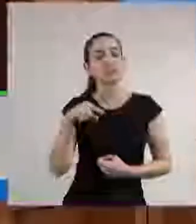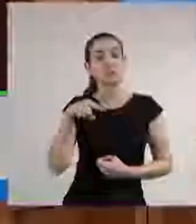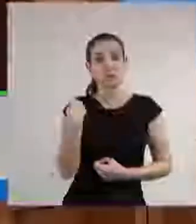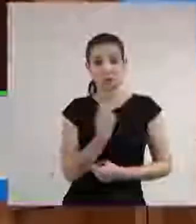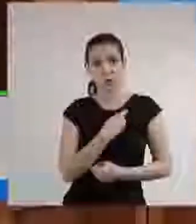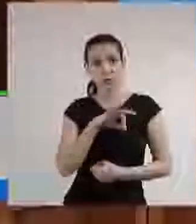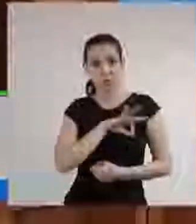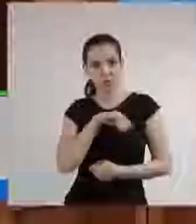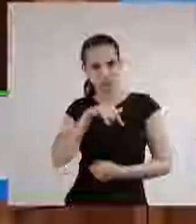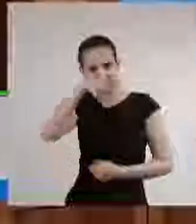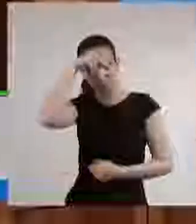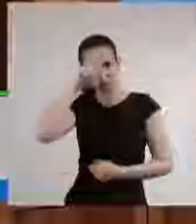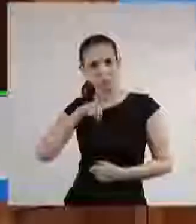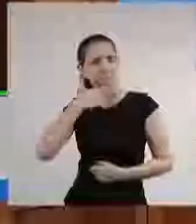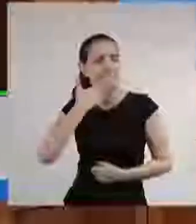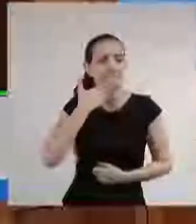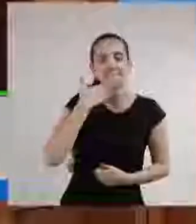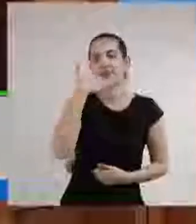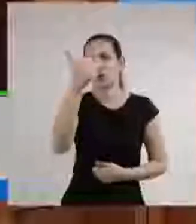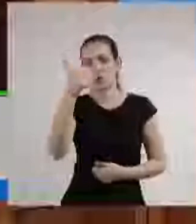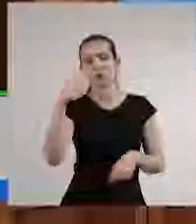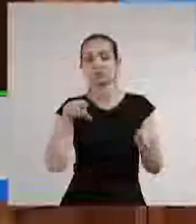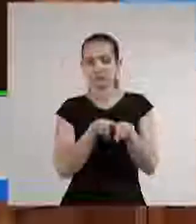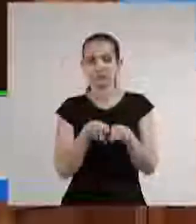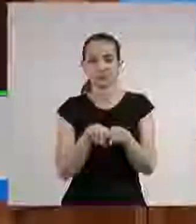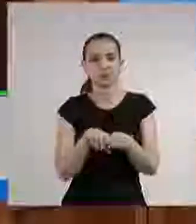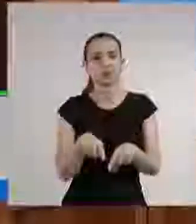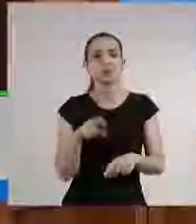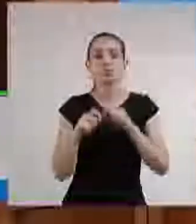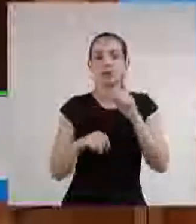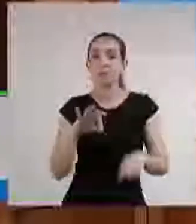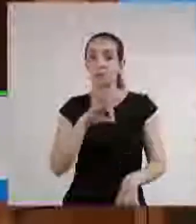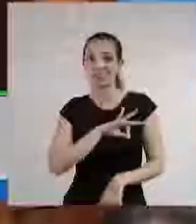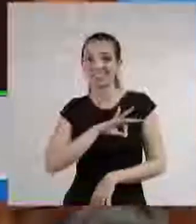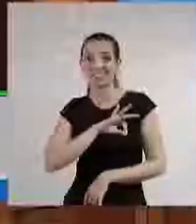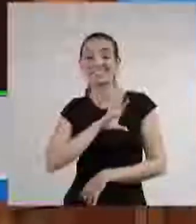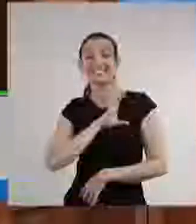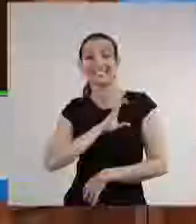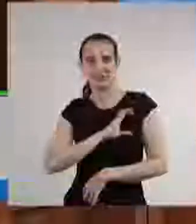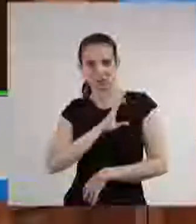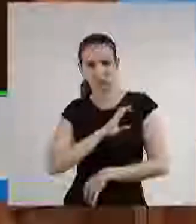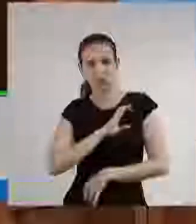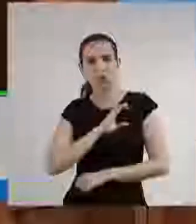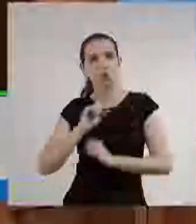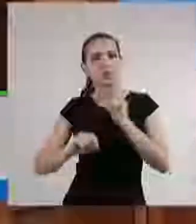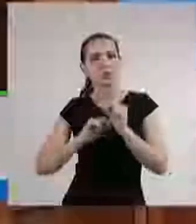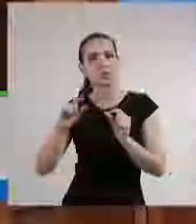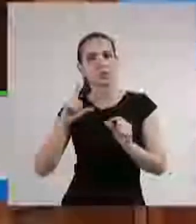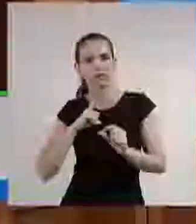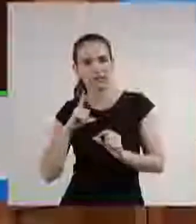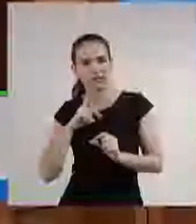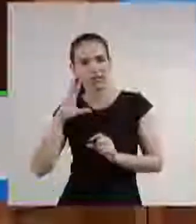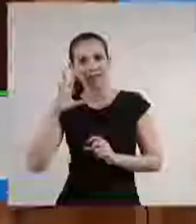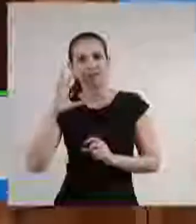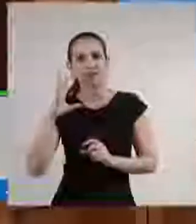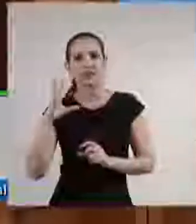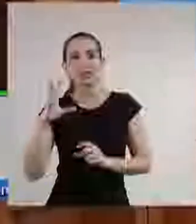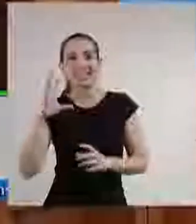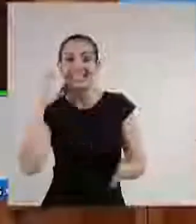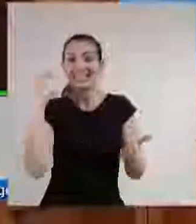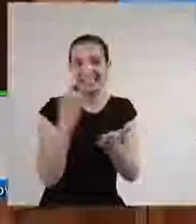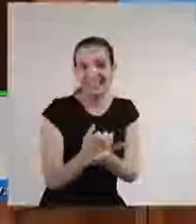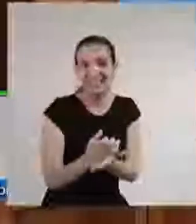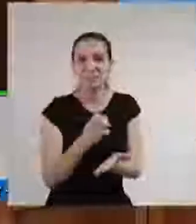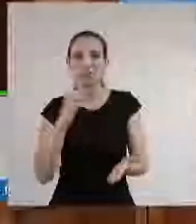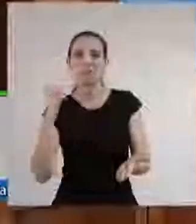melhores. E quando se fala de que a Polícia Civil, no que diz respeito à elucidação de crimes contra a vida, de forma